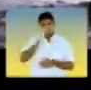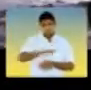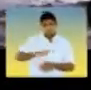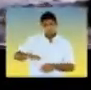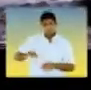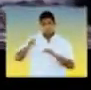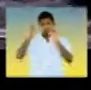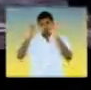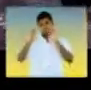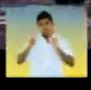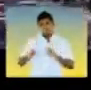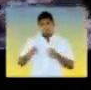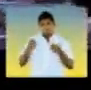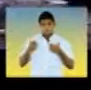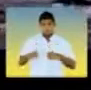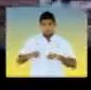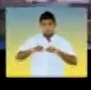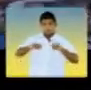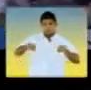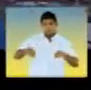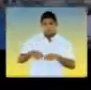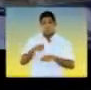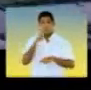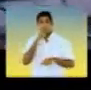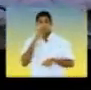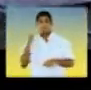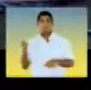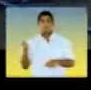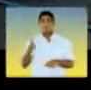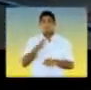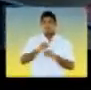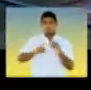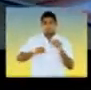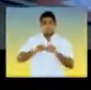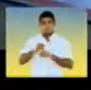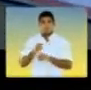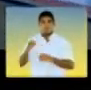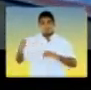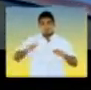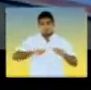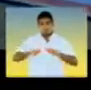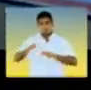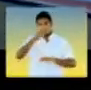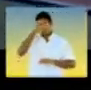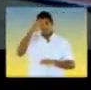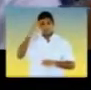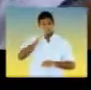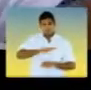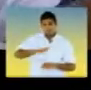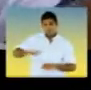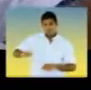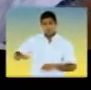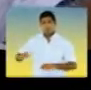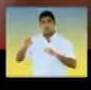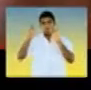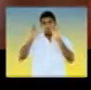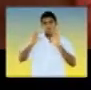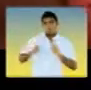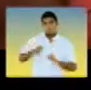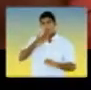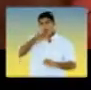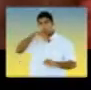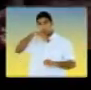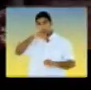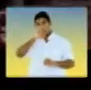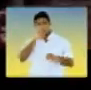O local teve a sua piscina recuperada e foi completamente adaptado para receber alunos especiais e pais que passaram a ter no